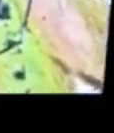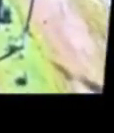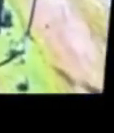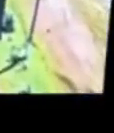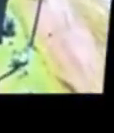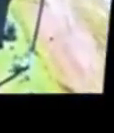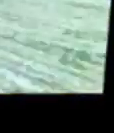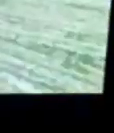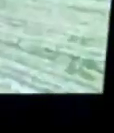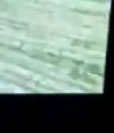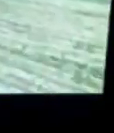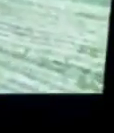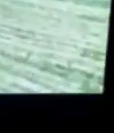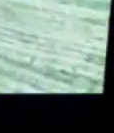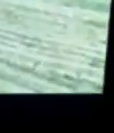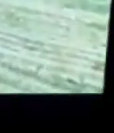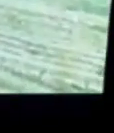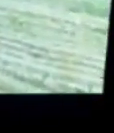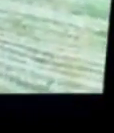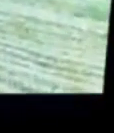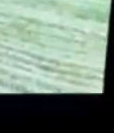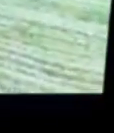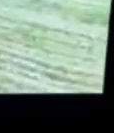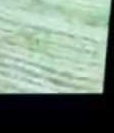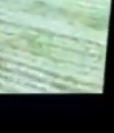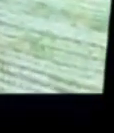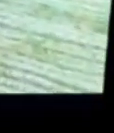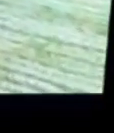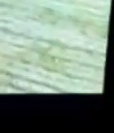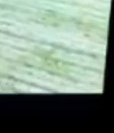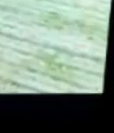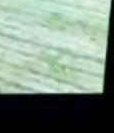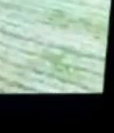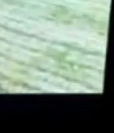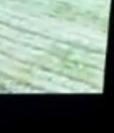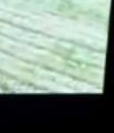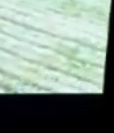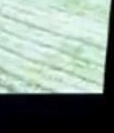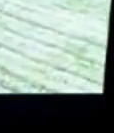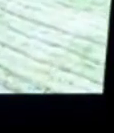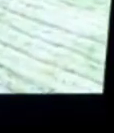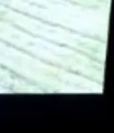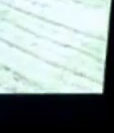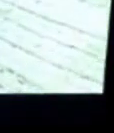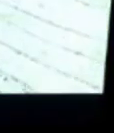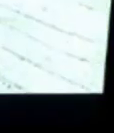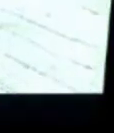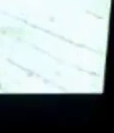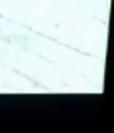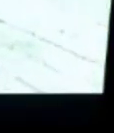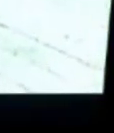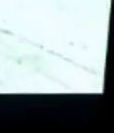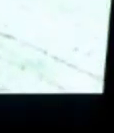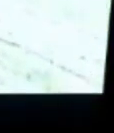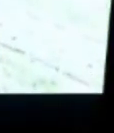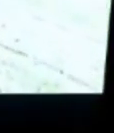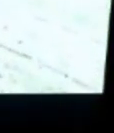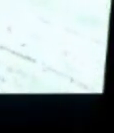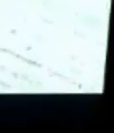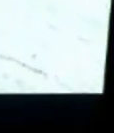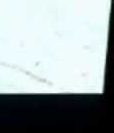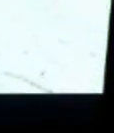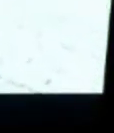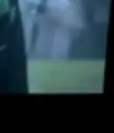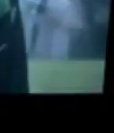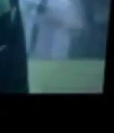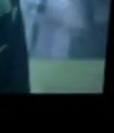dessa produção. Próximo à BR-101, a gente sabe da facilidade que a gente vai de trazer novas empresas